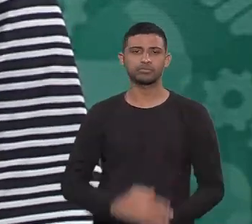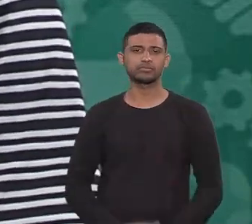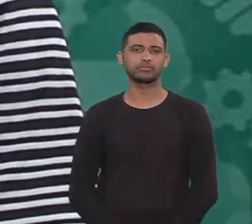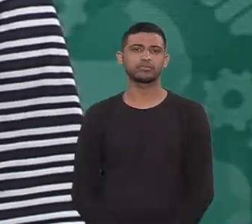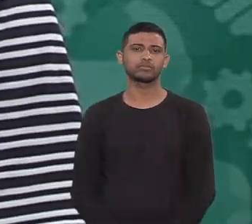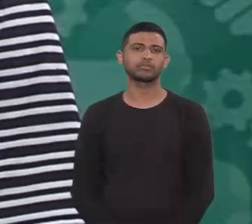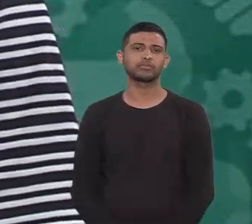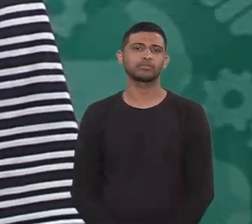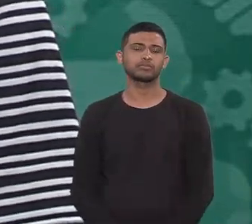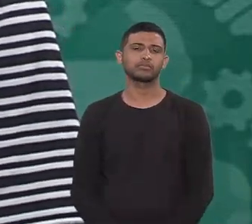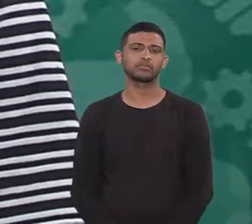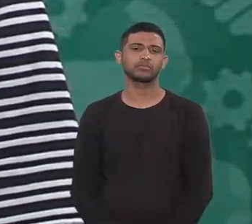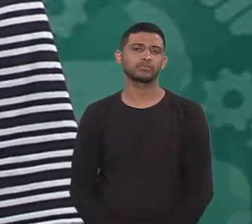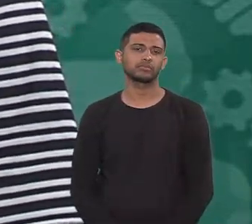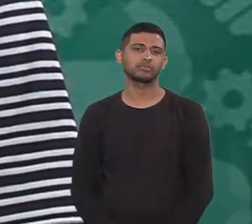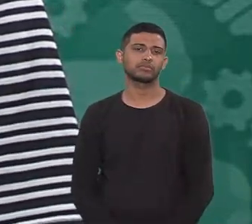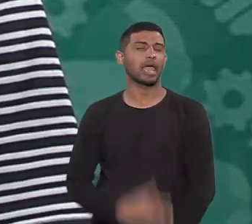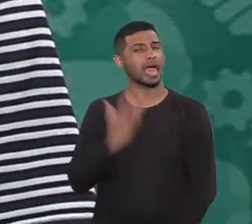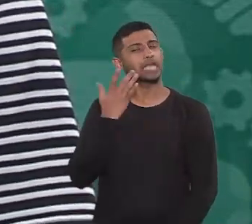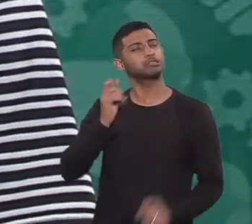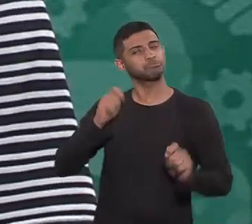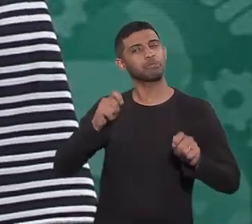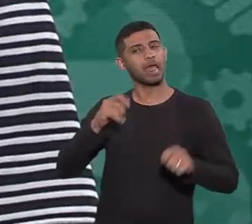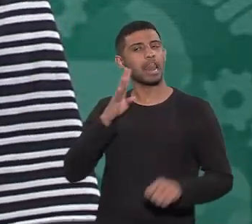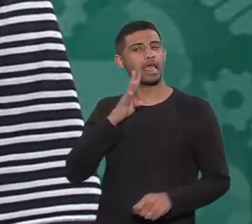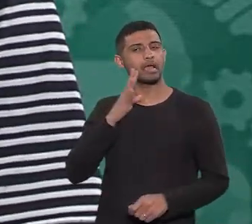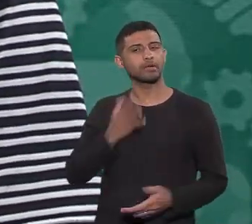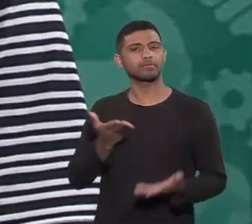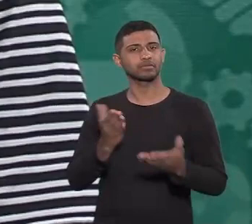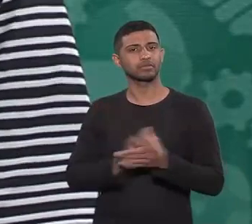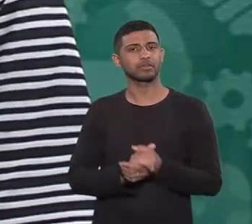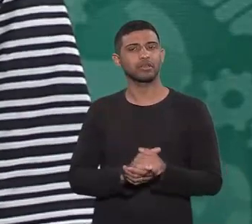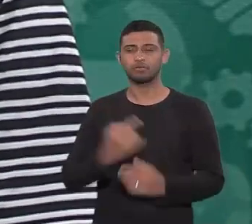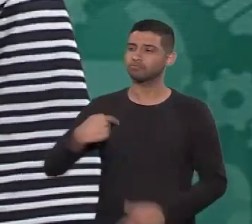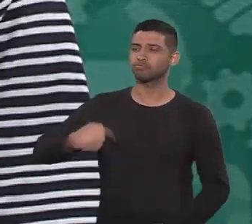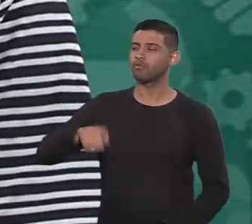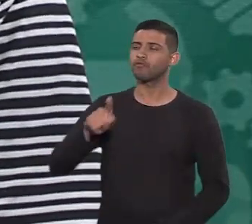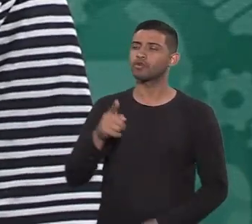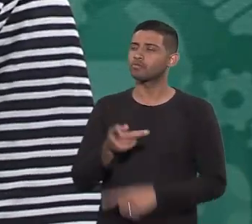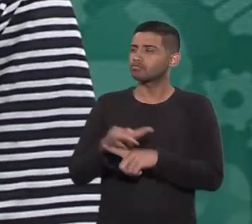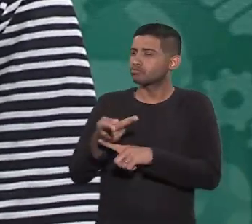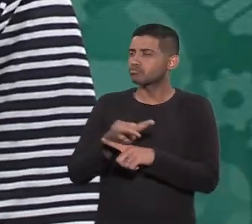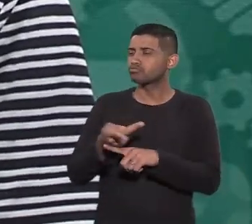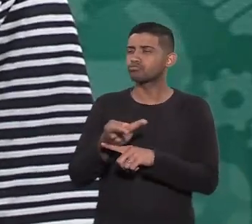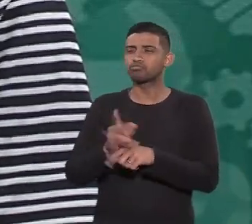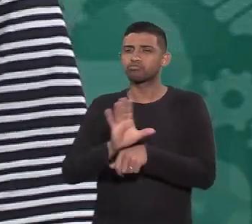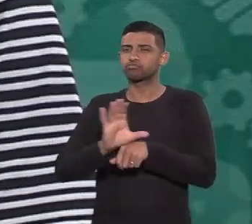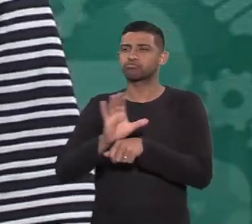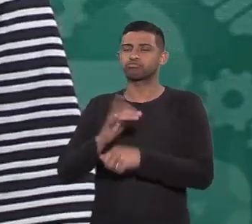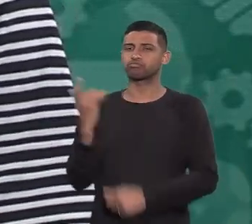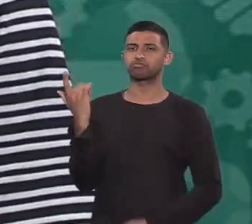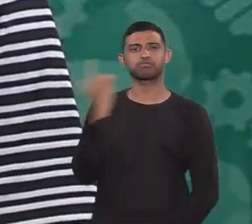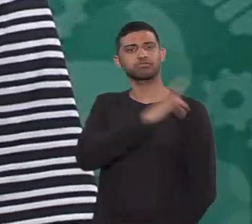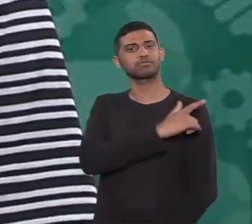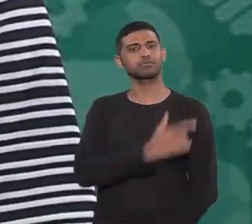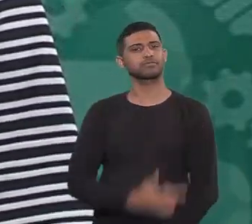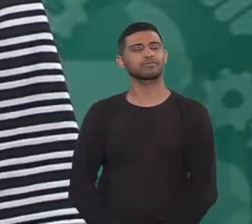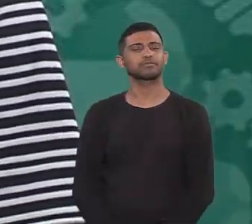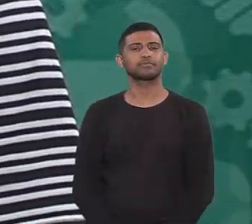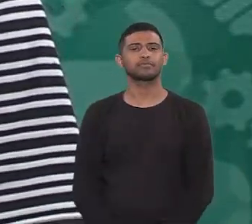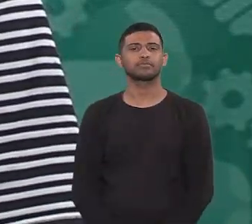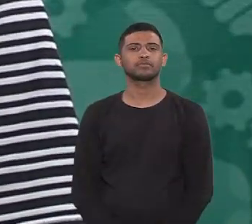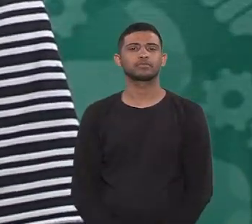sabe? Você acho que vai ser legal para você. E eu fui lá e corri atrás. Aí, enfim,